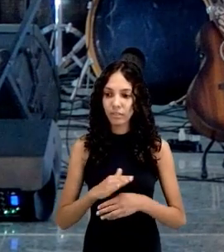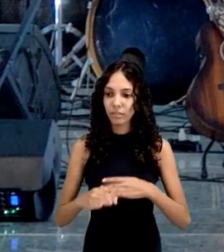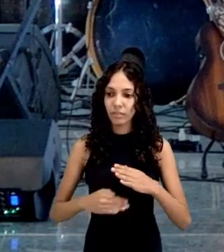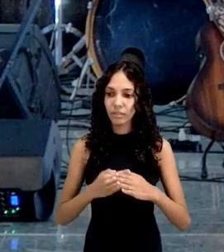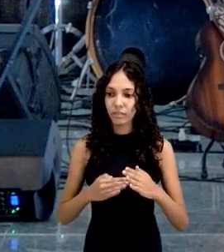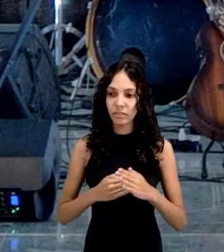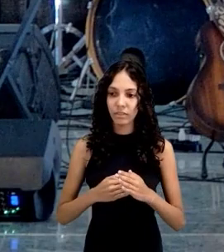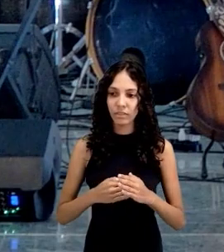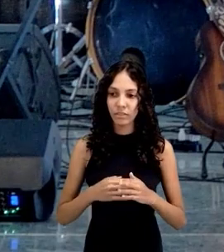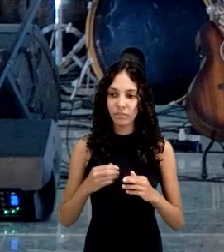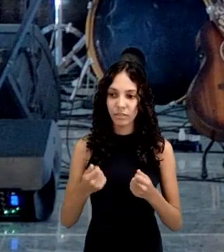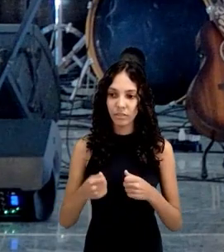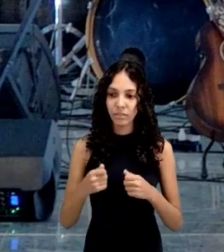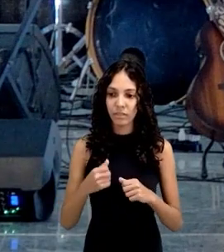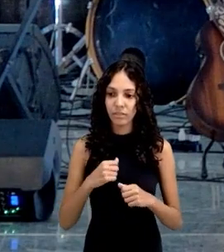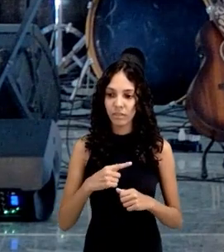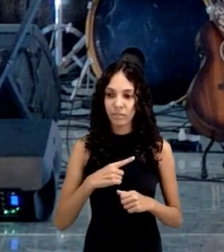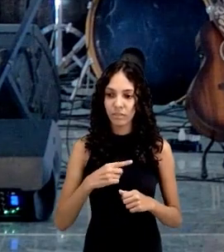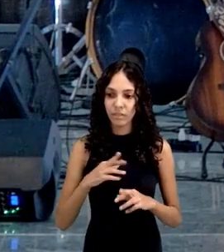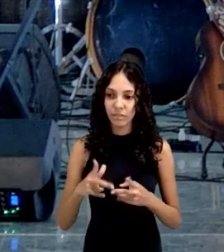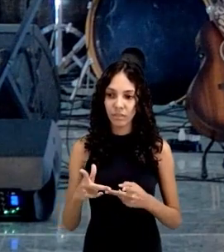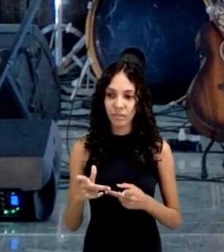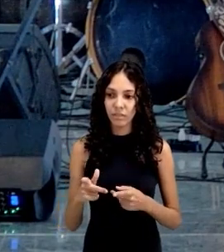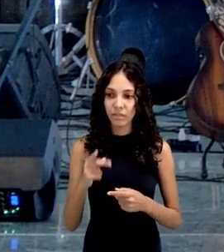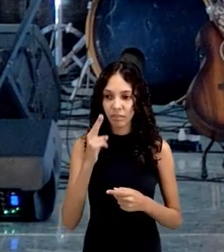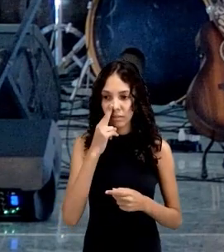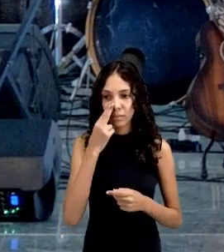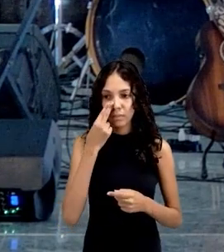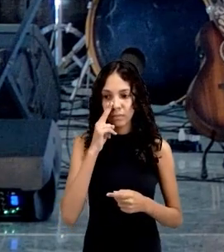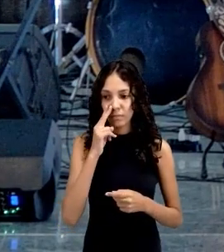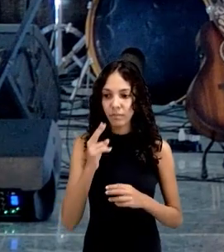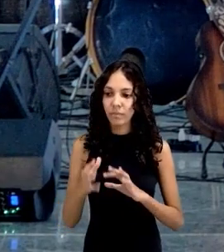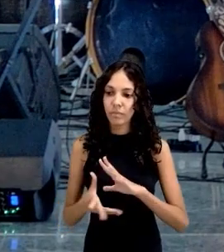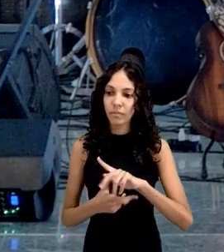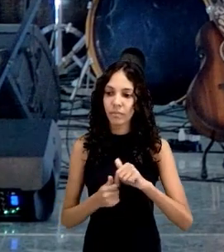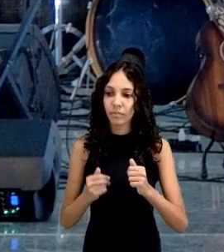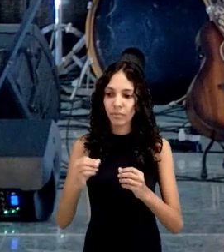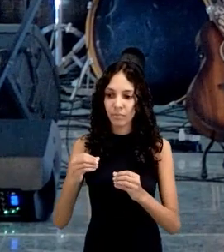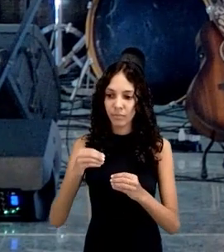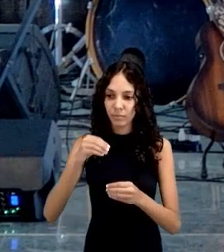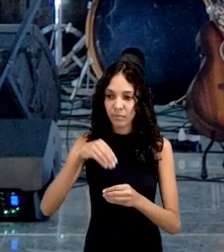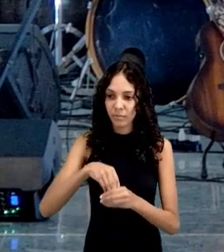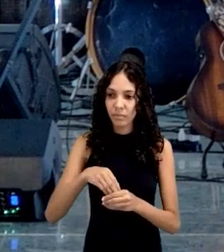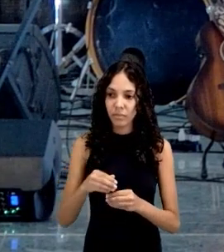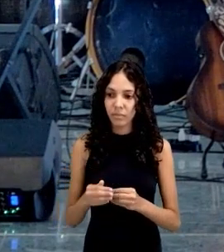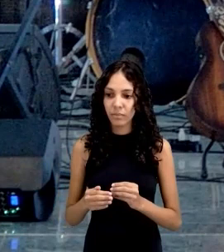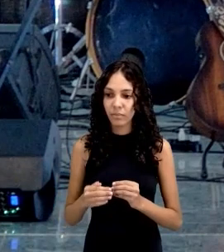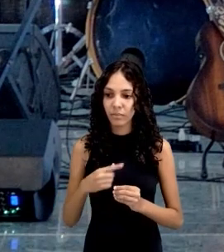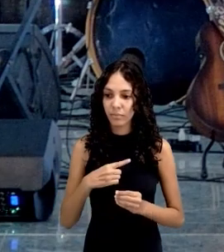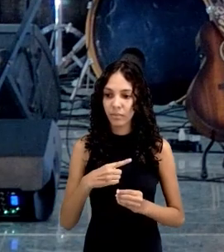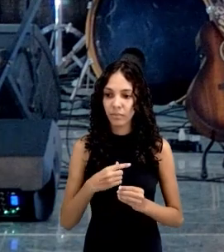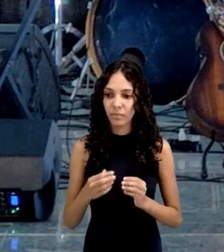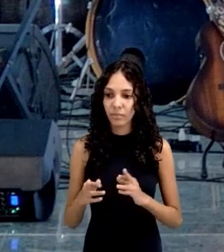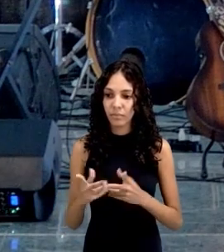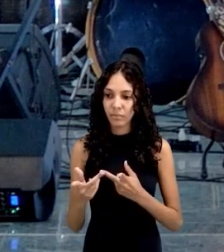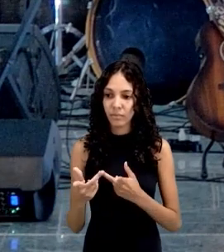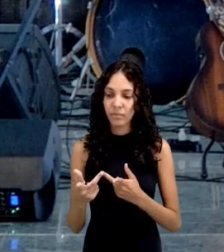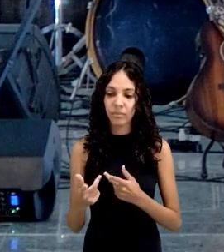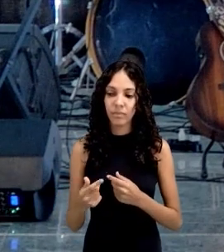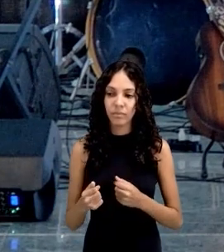Não tem como. Se você for para qualquer lugar hoje na sociedade, você vai perceber que os seus valores são diferentes. Pelo menos eu espero que seja